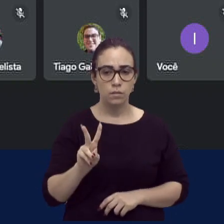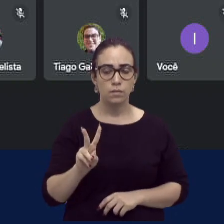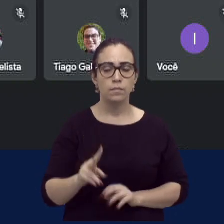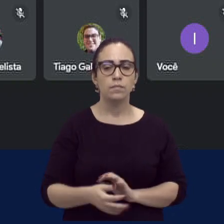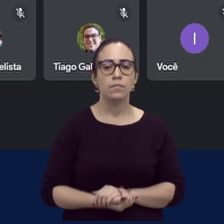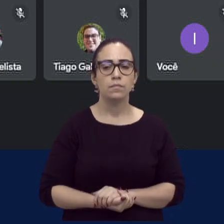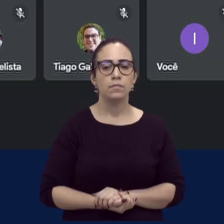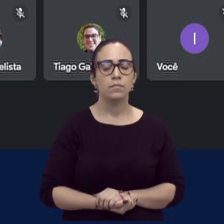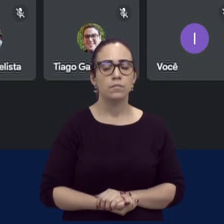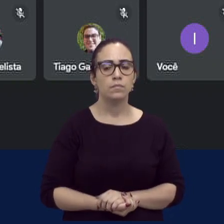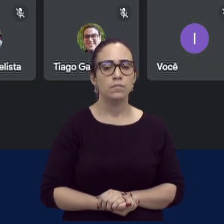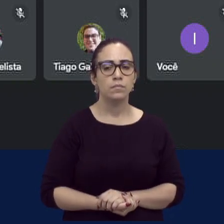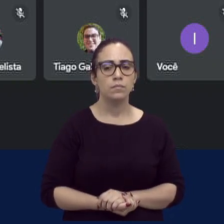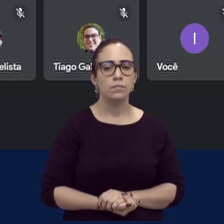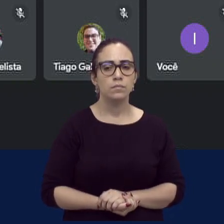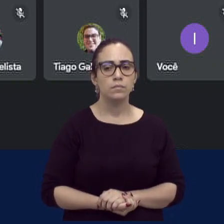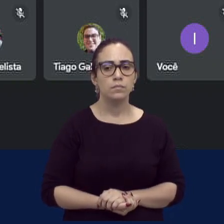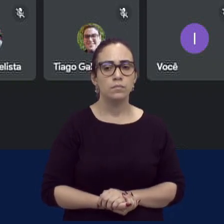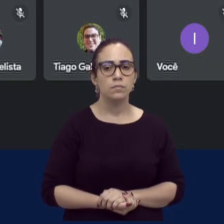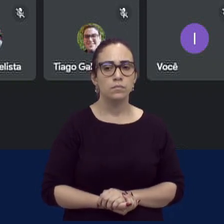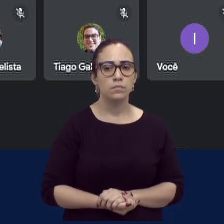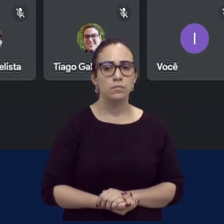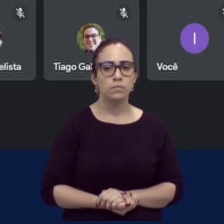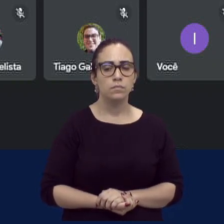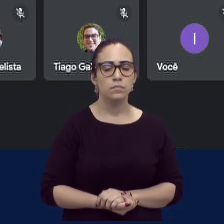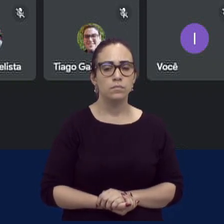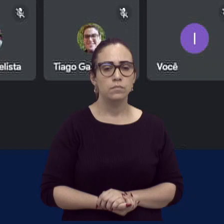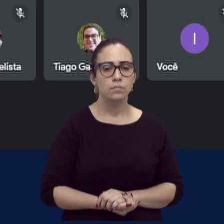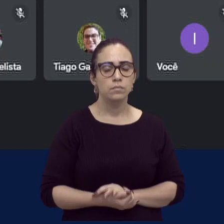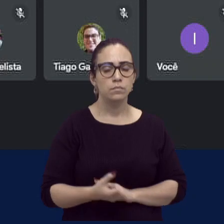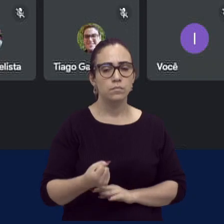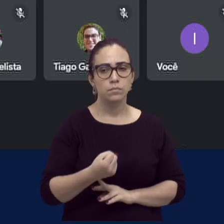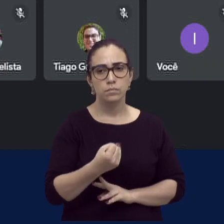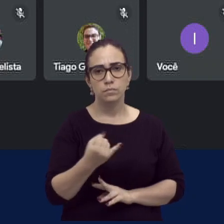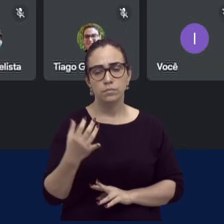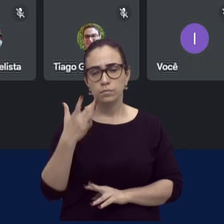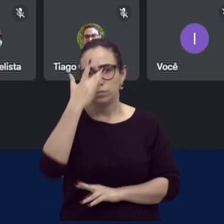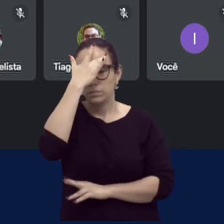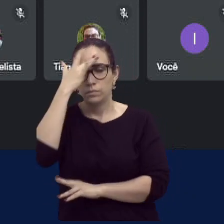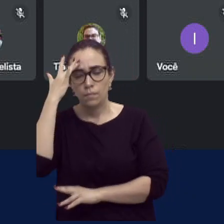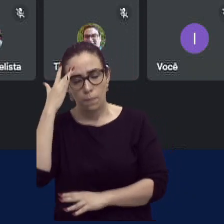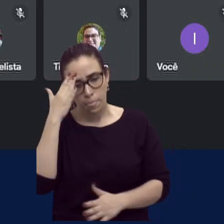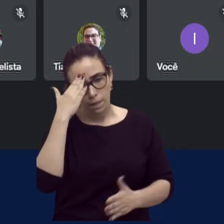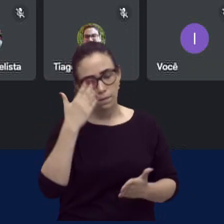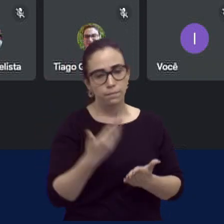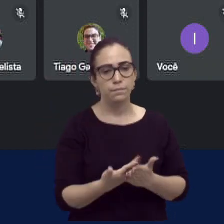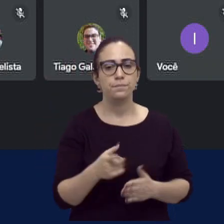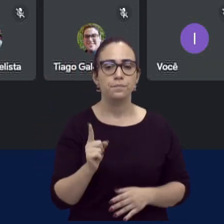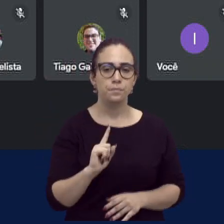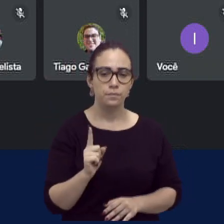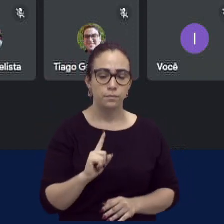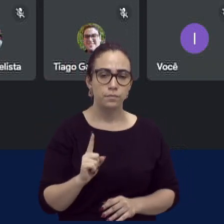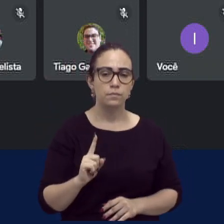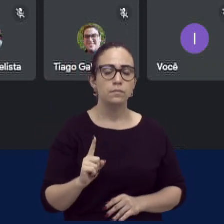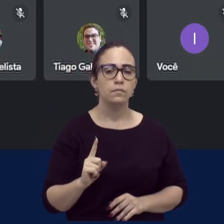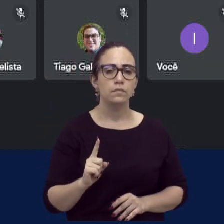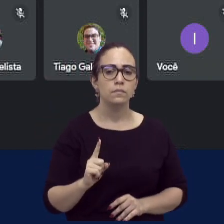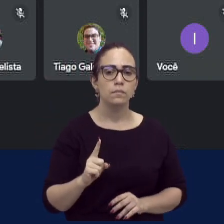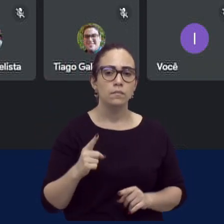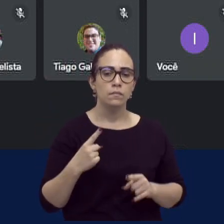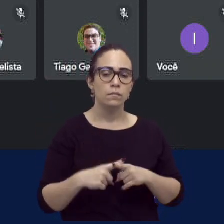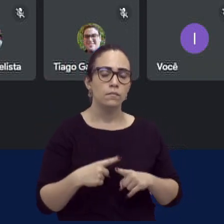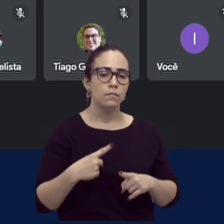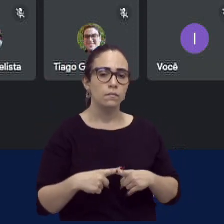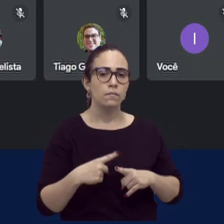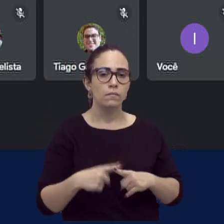muitas pessoas não dão muita credibilidade, porque muitas vezes